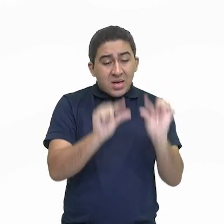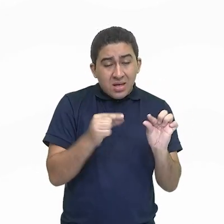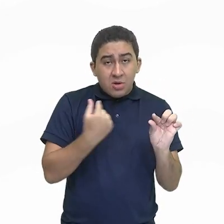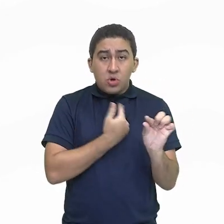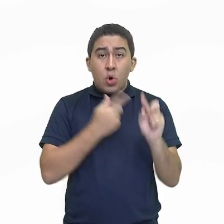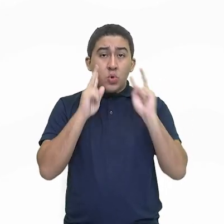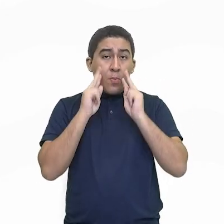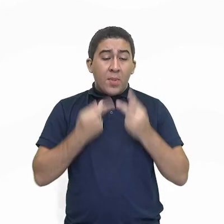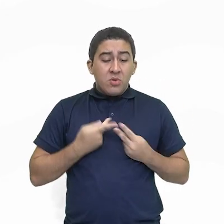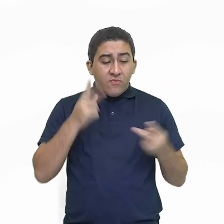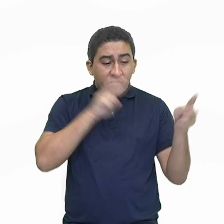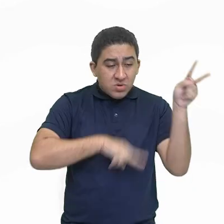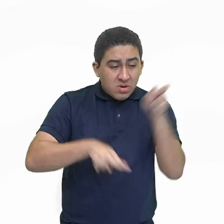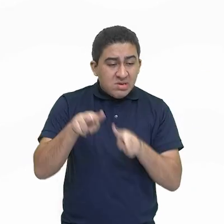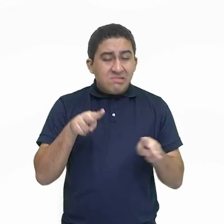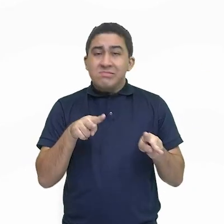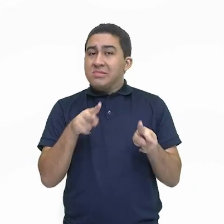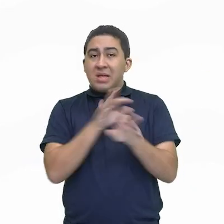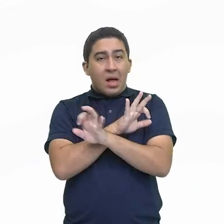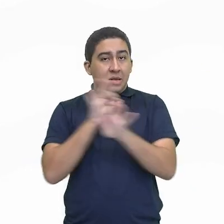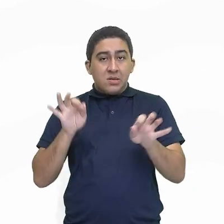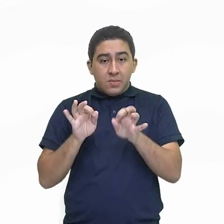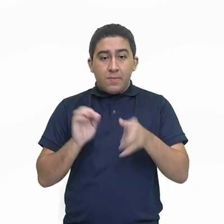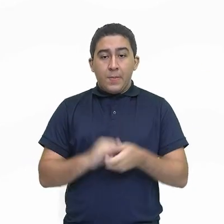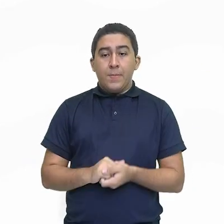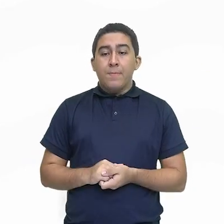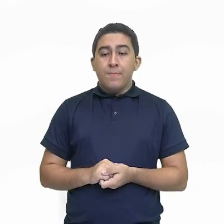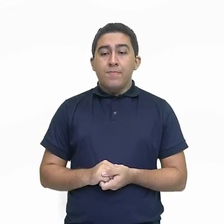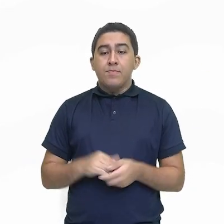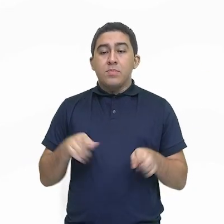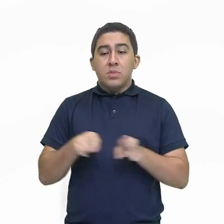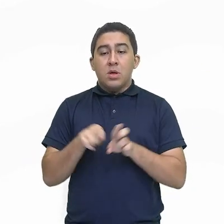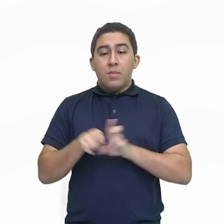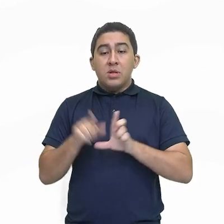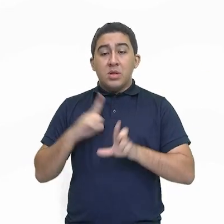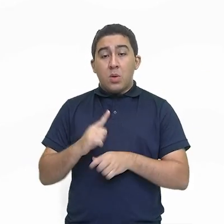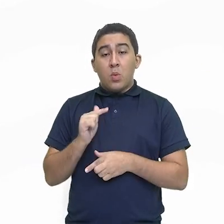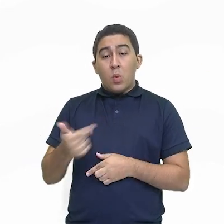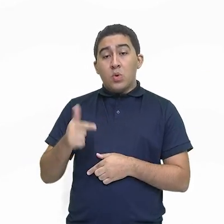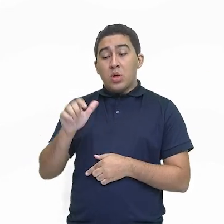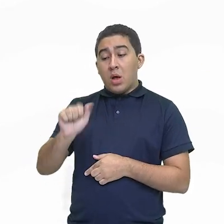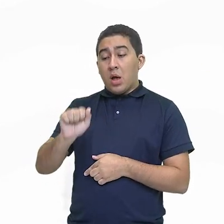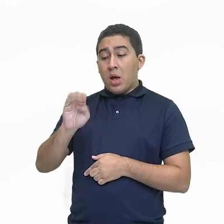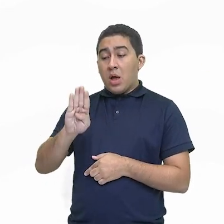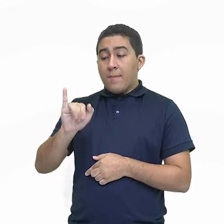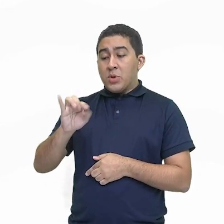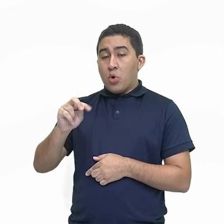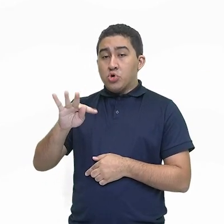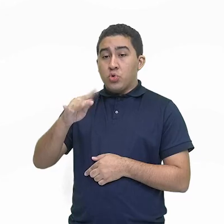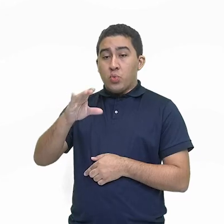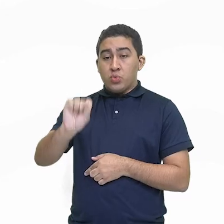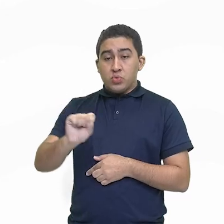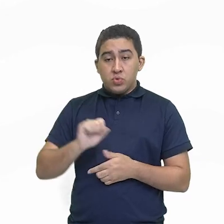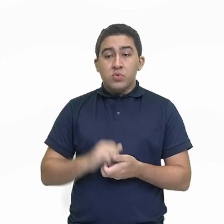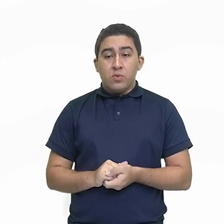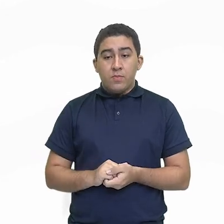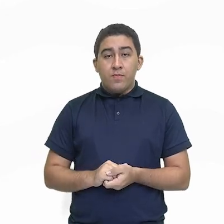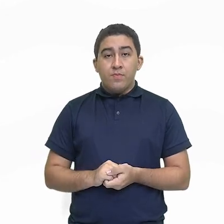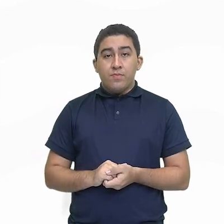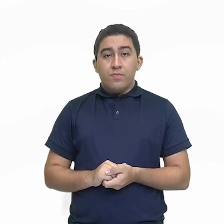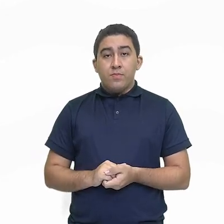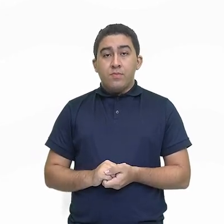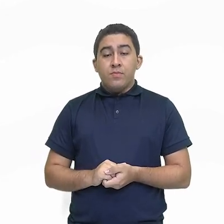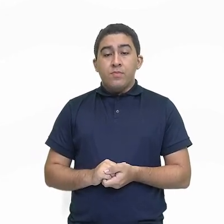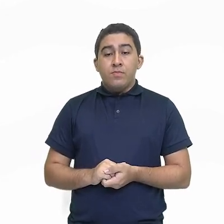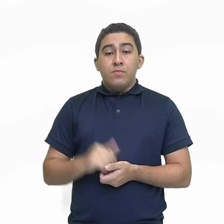de ser observados a olho nu. E nós temos os componentes abióticos. E esses, como